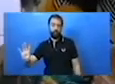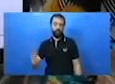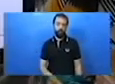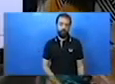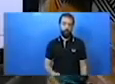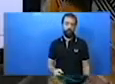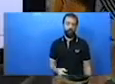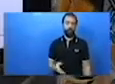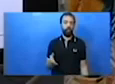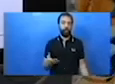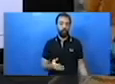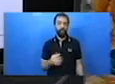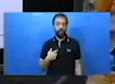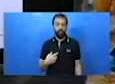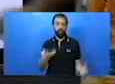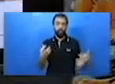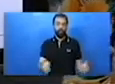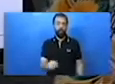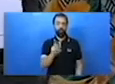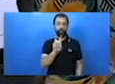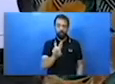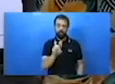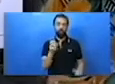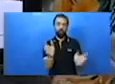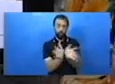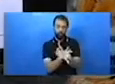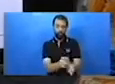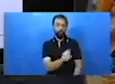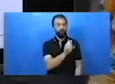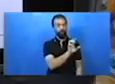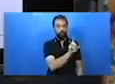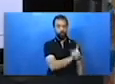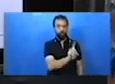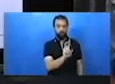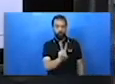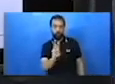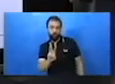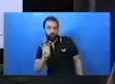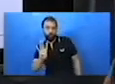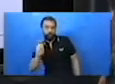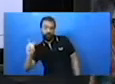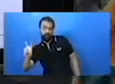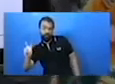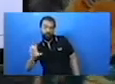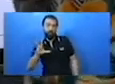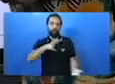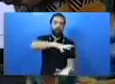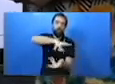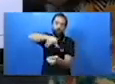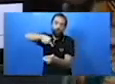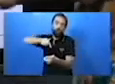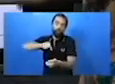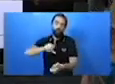grupos. 5 grupos. 1, 2, 3, 4, 5. Qual é o total de